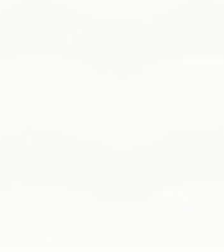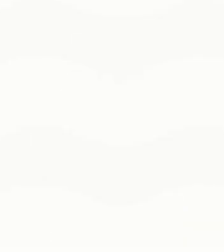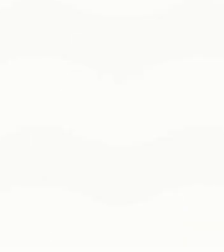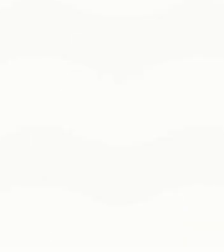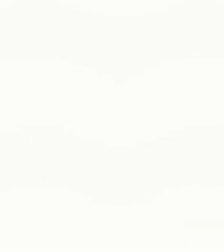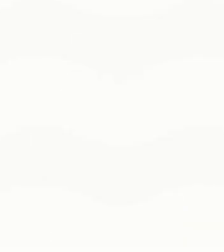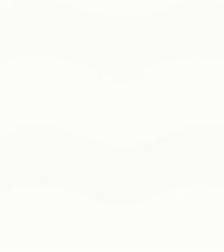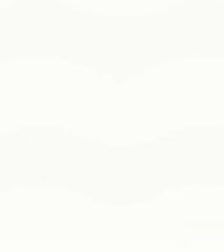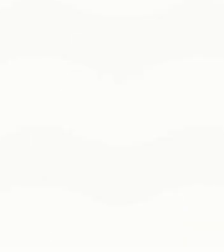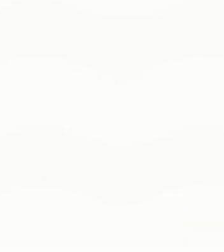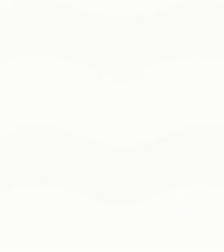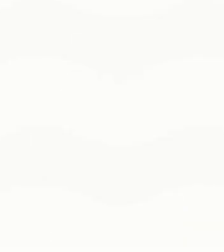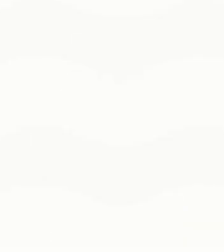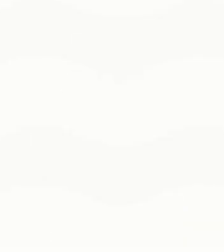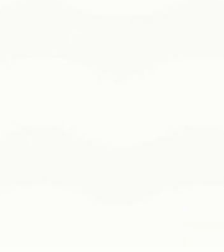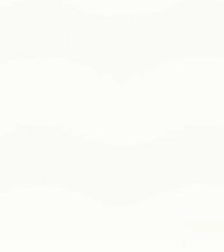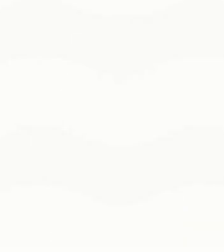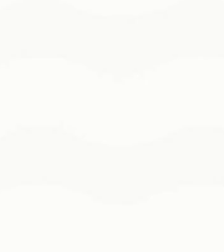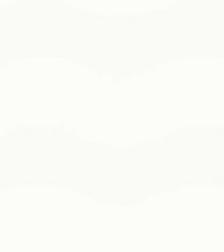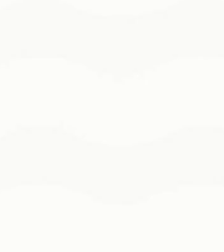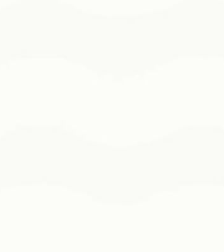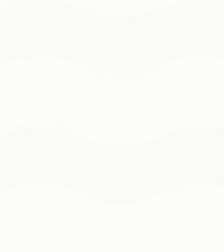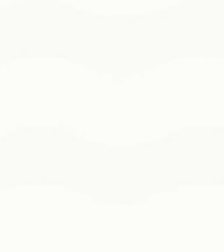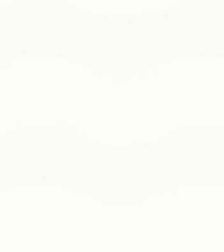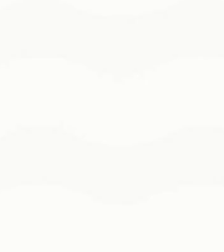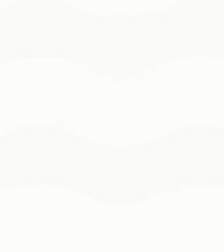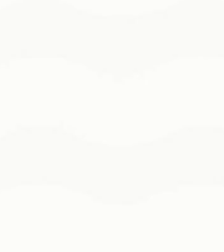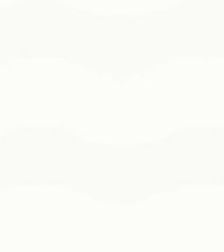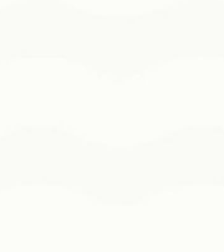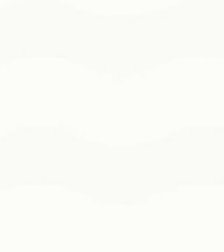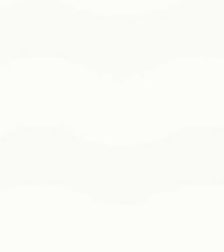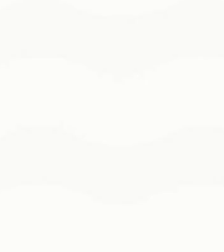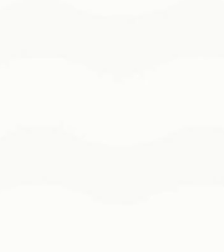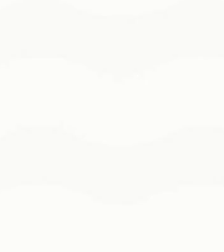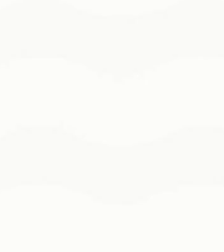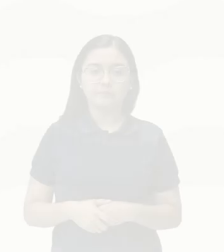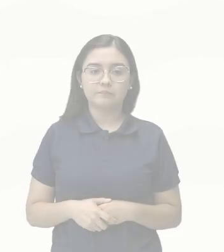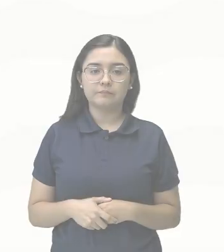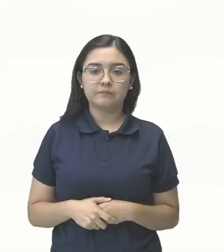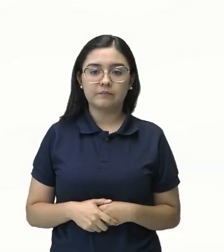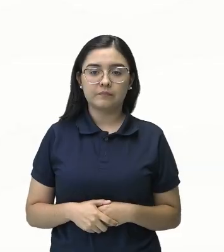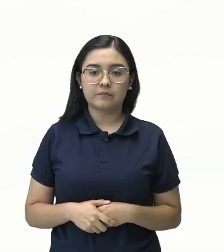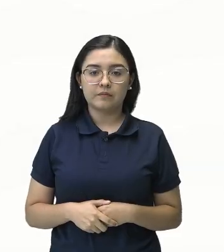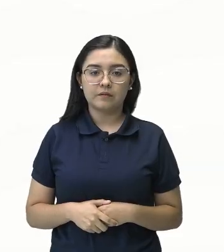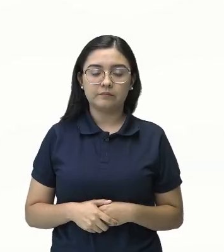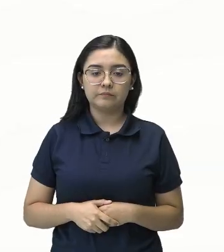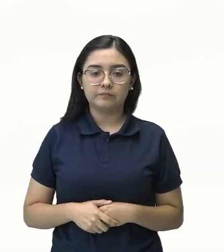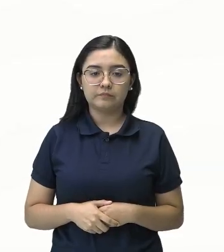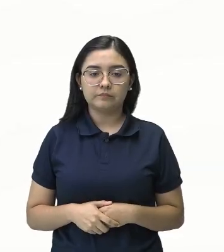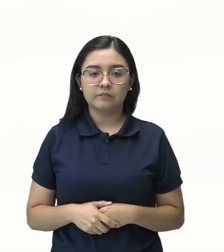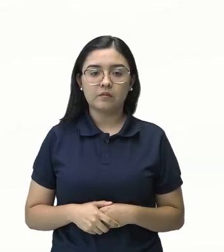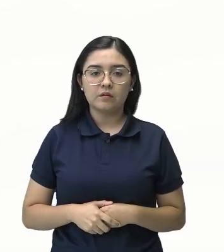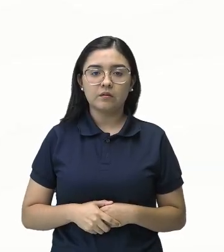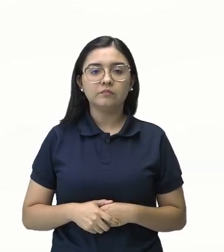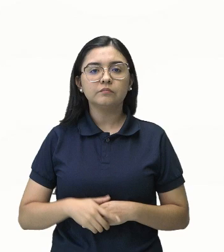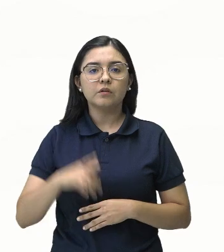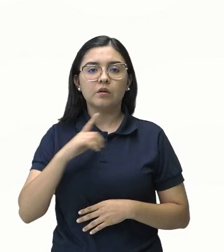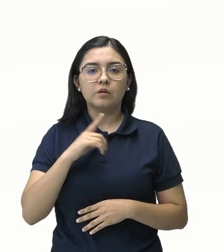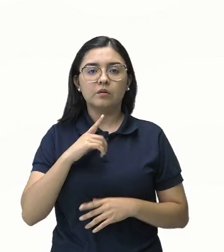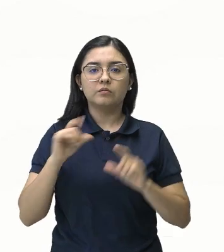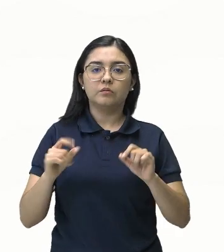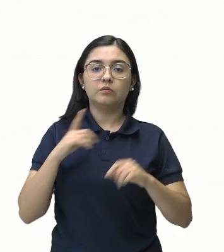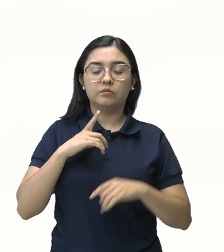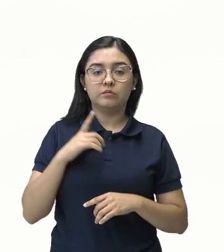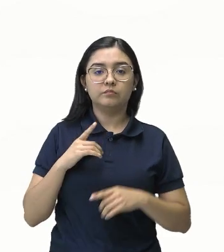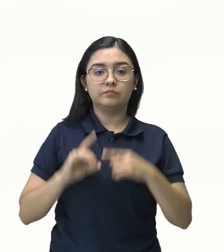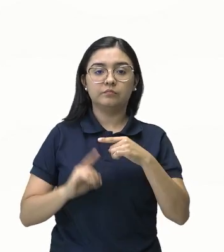de meninos. Tá? Nosso segundo número, ou o nosso denominador, será o número